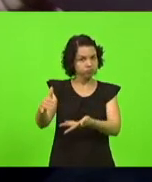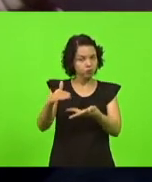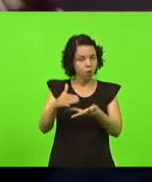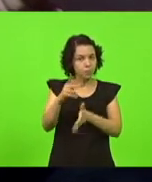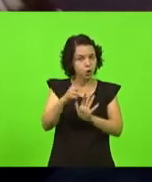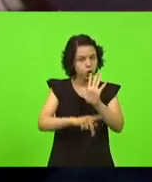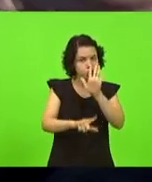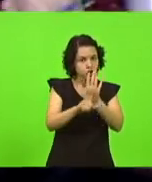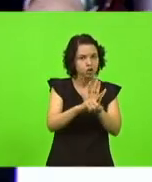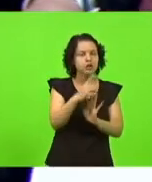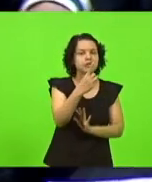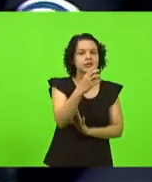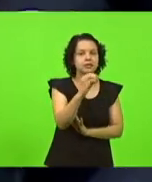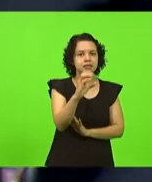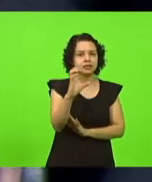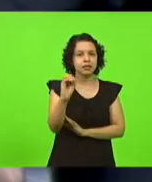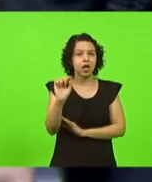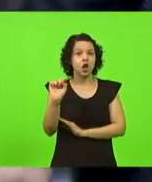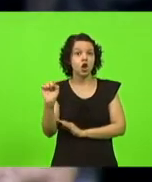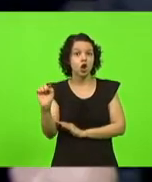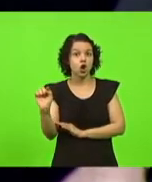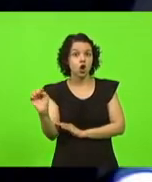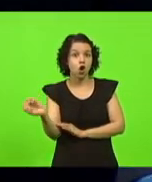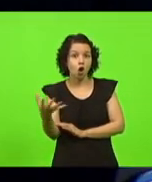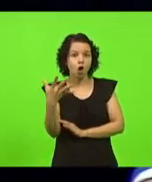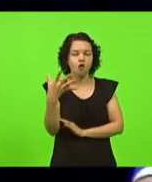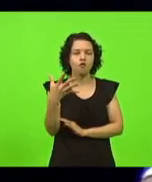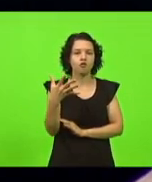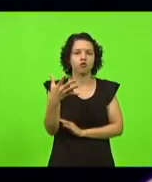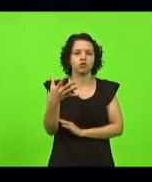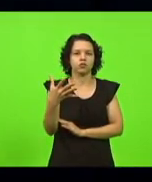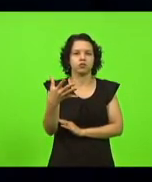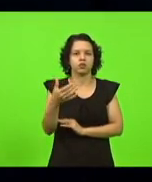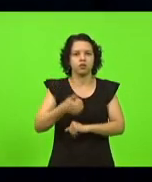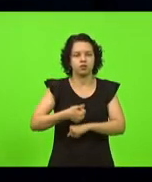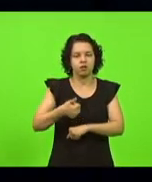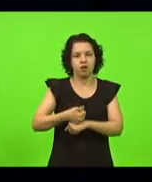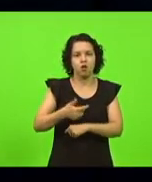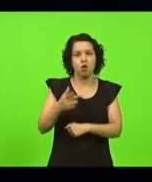novos cargos comissionados. 100 novos cargos comissionados.